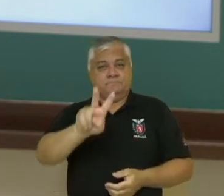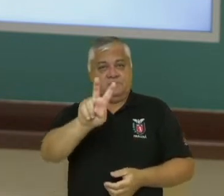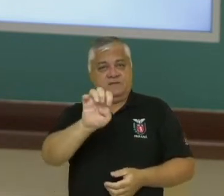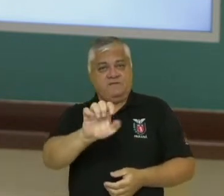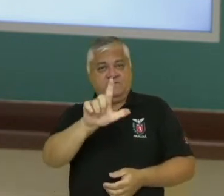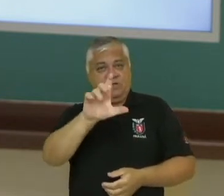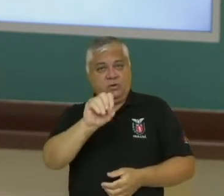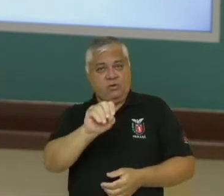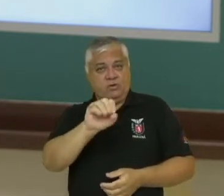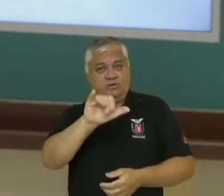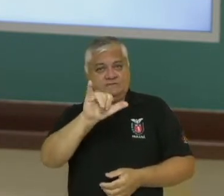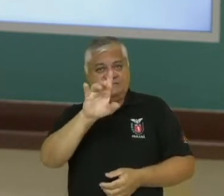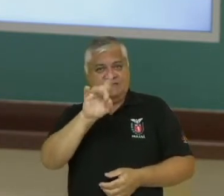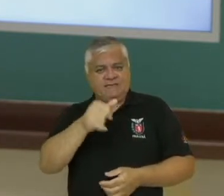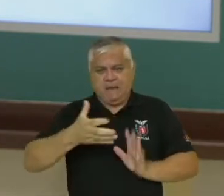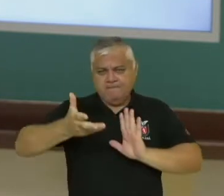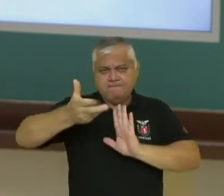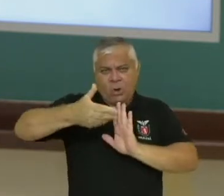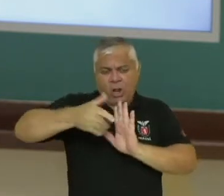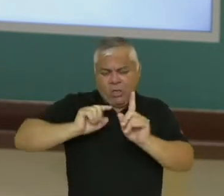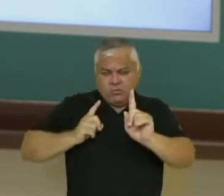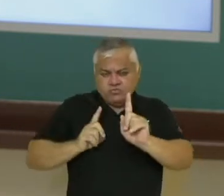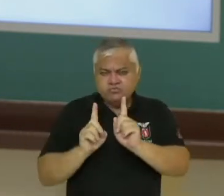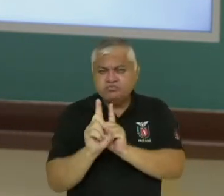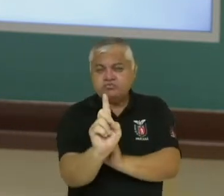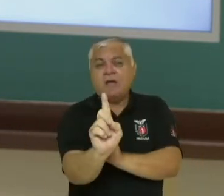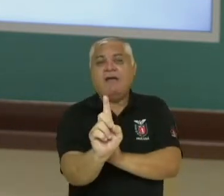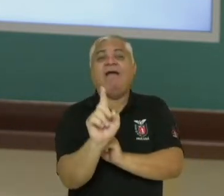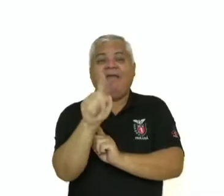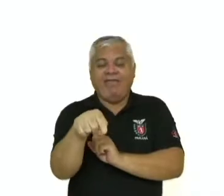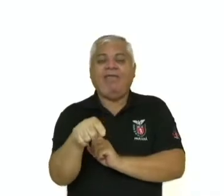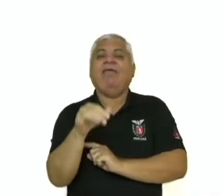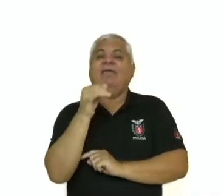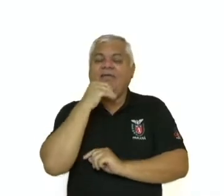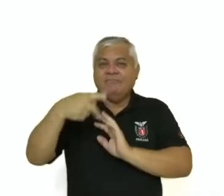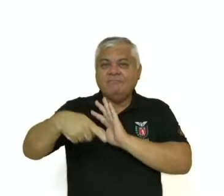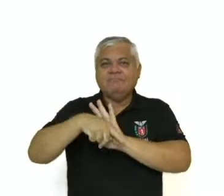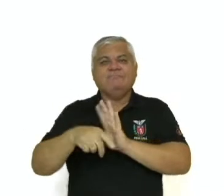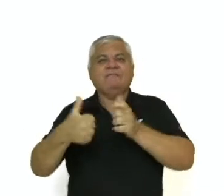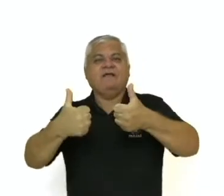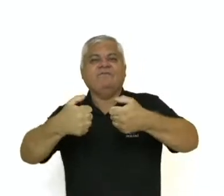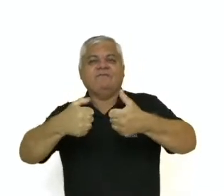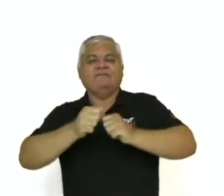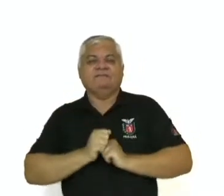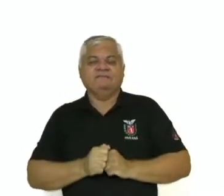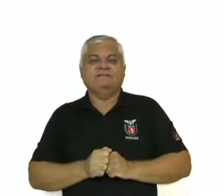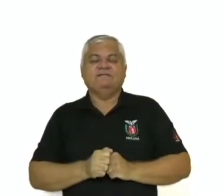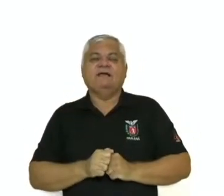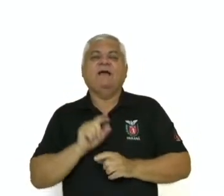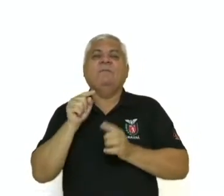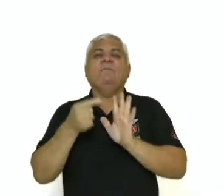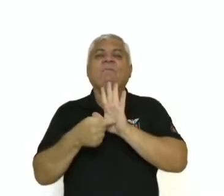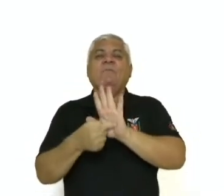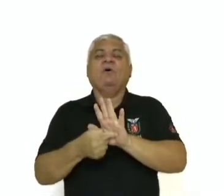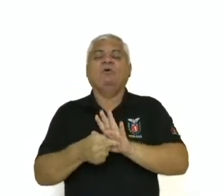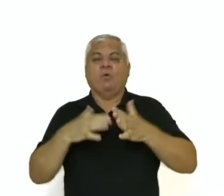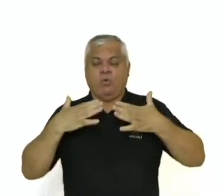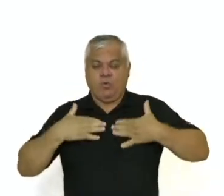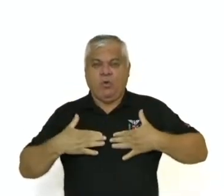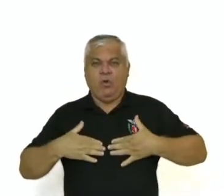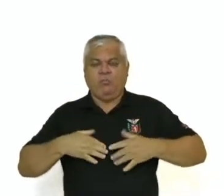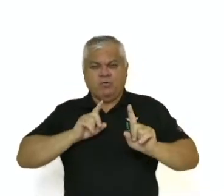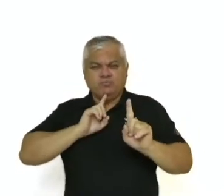velocidade, né? E aí, você acertou? A velocidade é uma grandeza física que indica a rapidez com que um corpo se desloca ao longo do